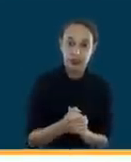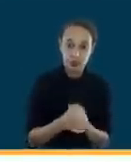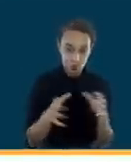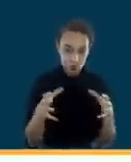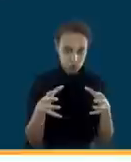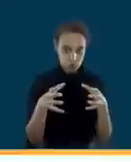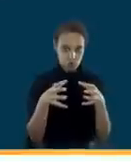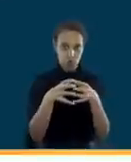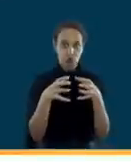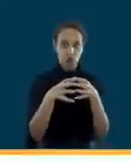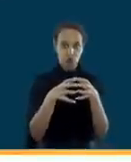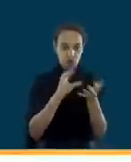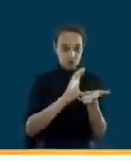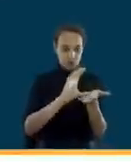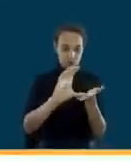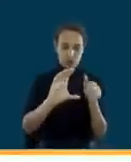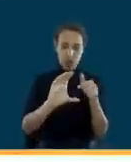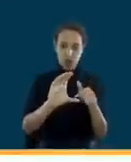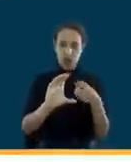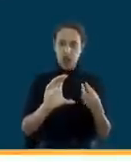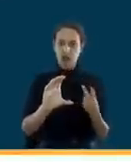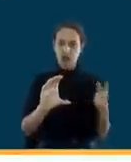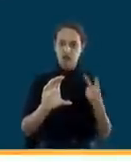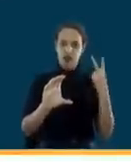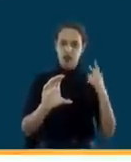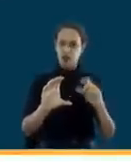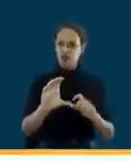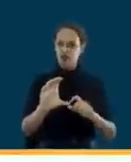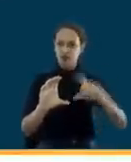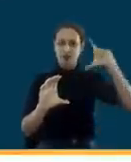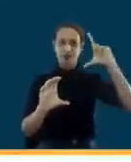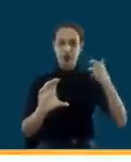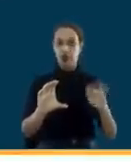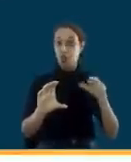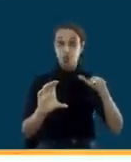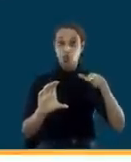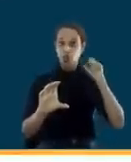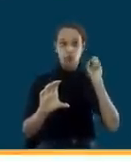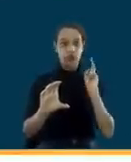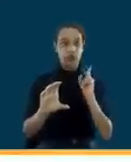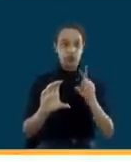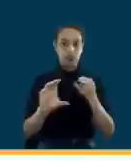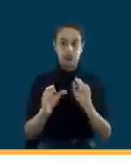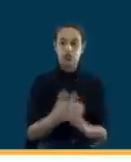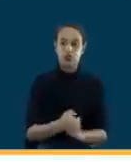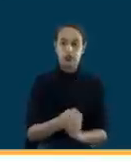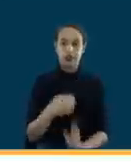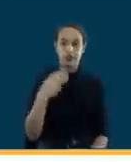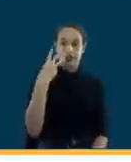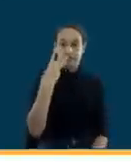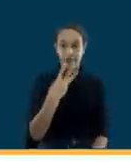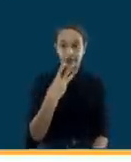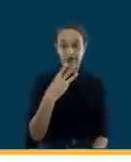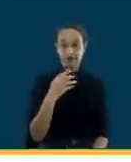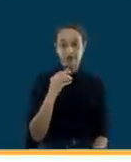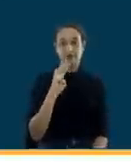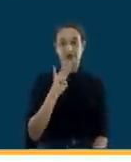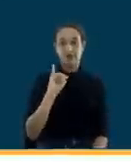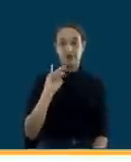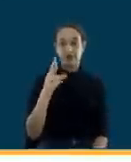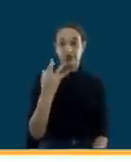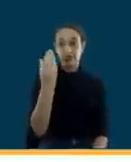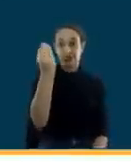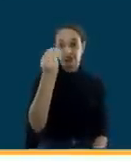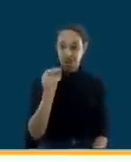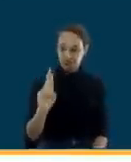maior da história em investimento direto para a cultura, né? 3 bilhões de reais, é o maior